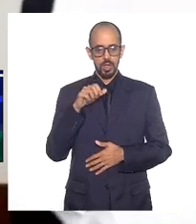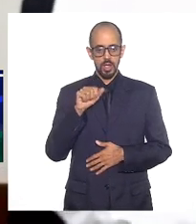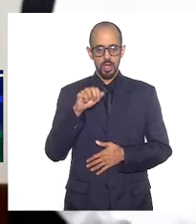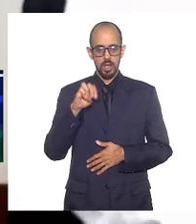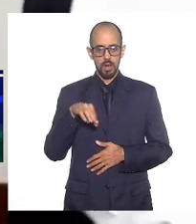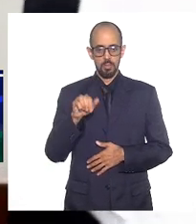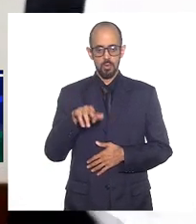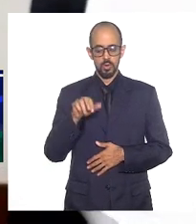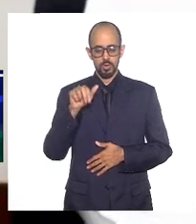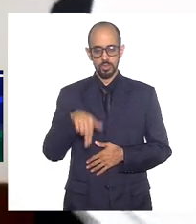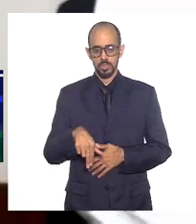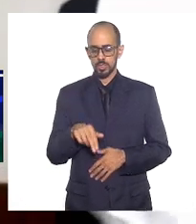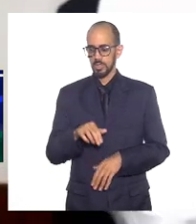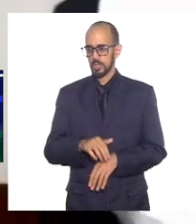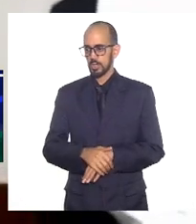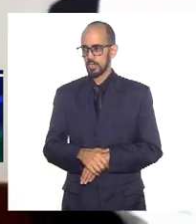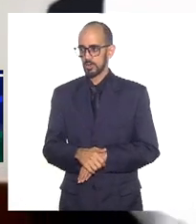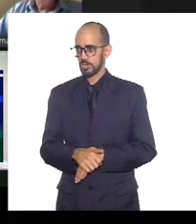Rodrigo Amorim.